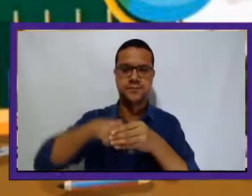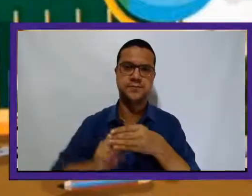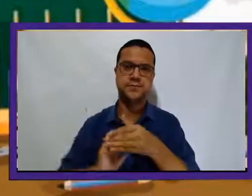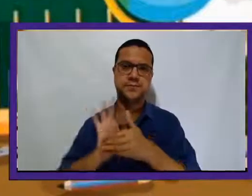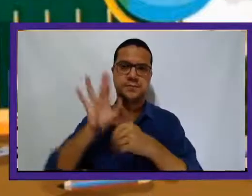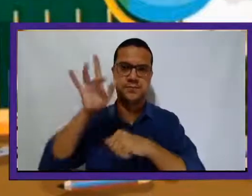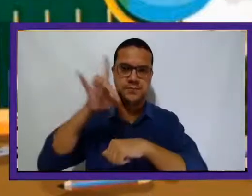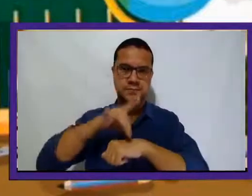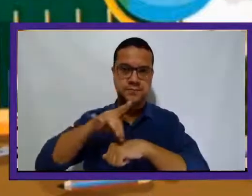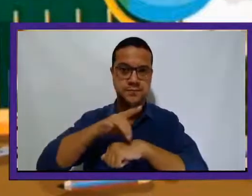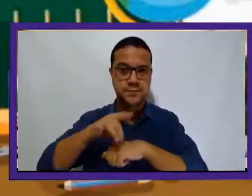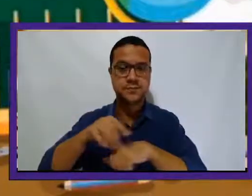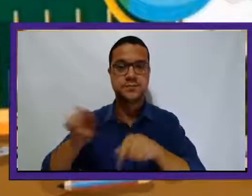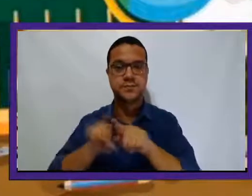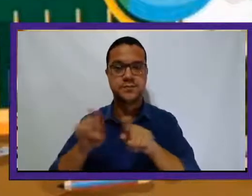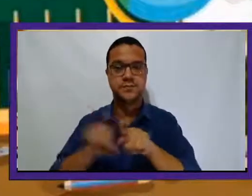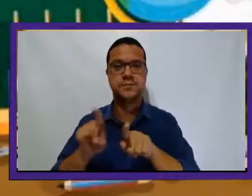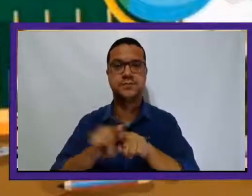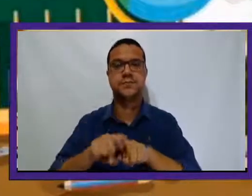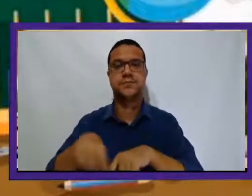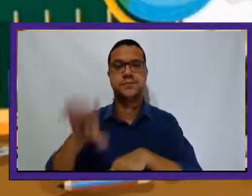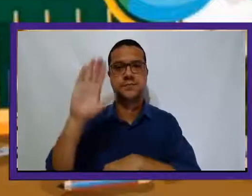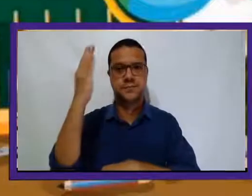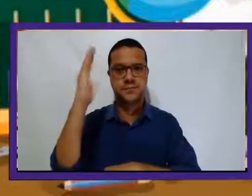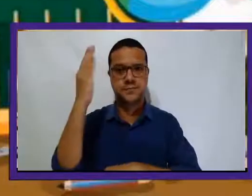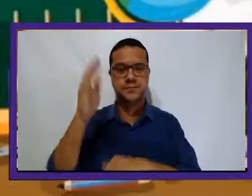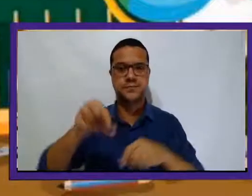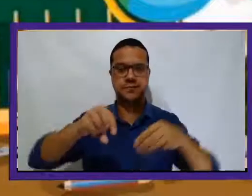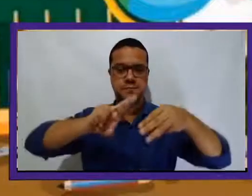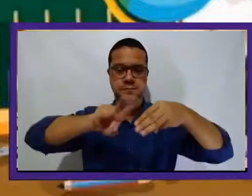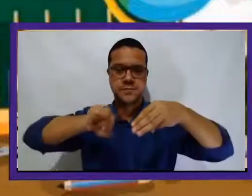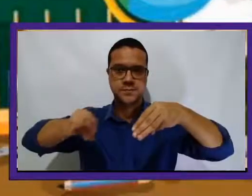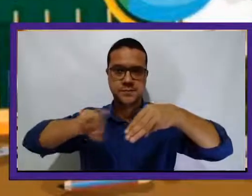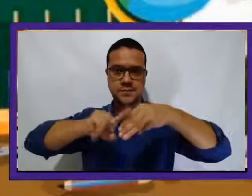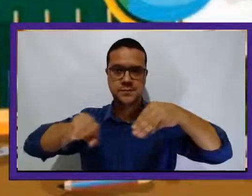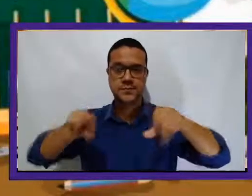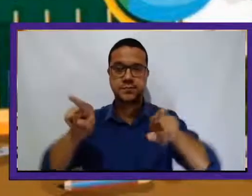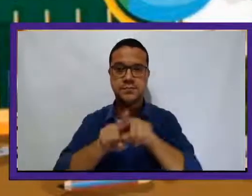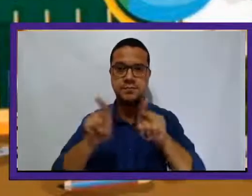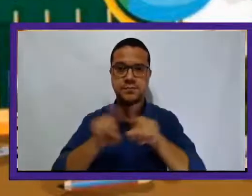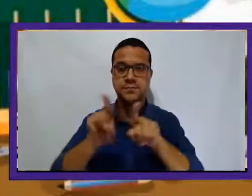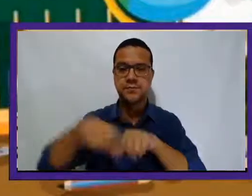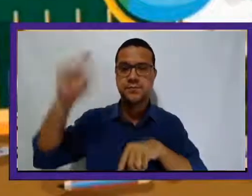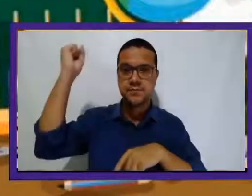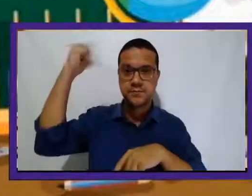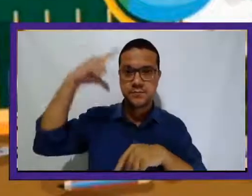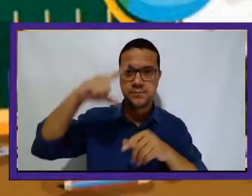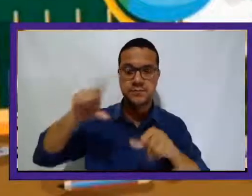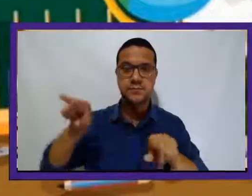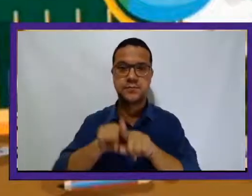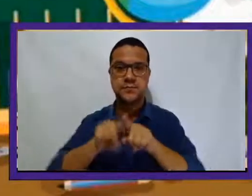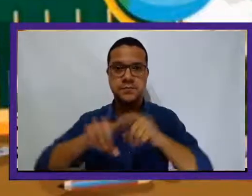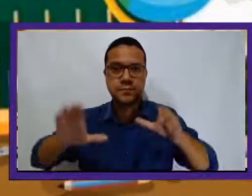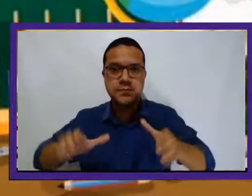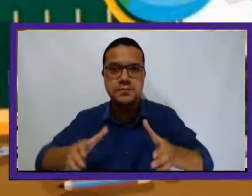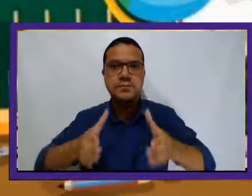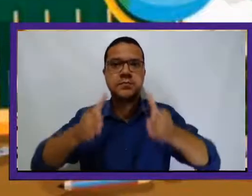E os seus Detivados Que está De preto Carvão mineral A energia Solar A energia Nuclear